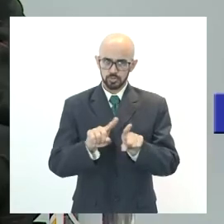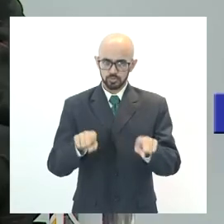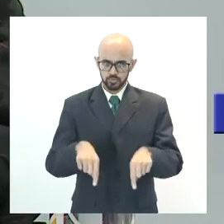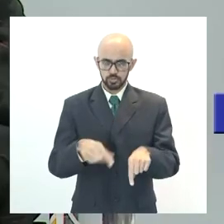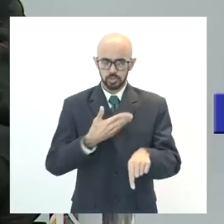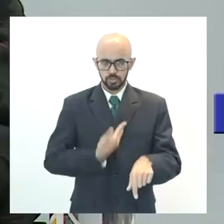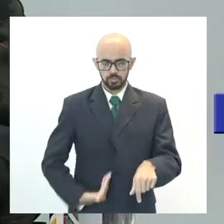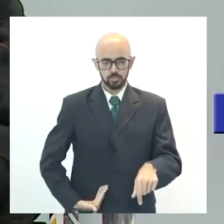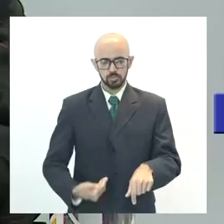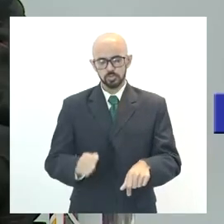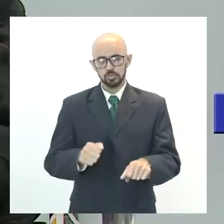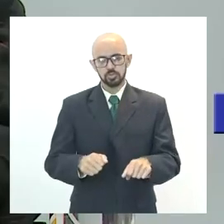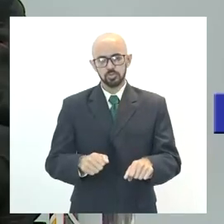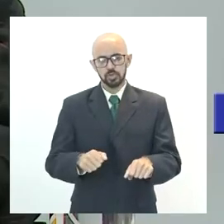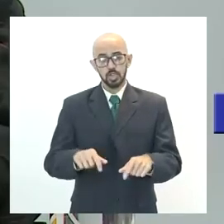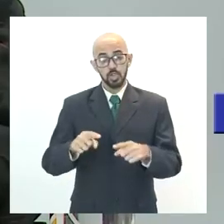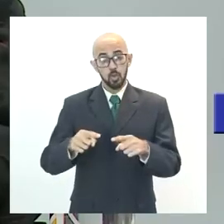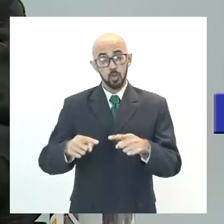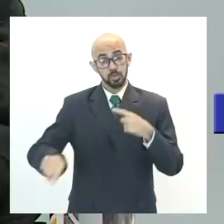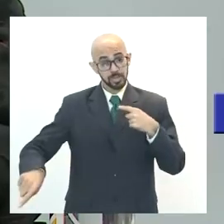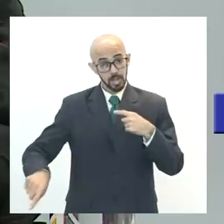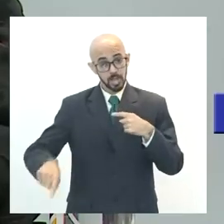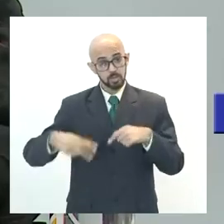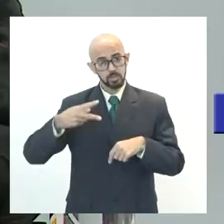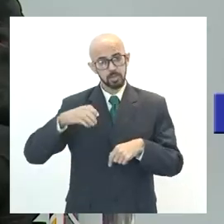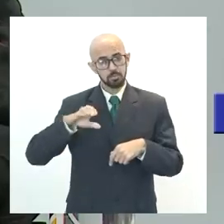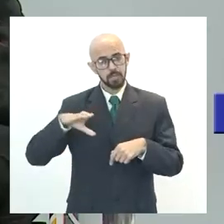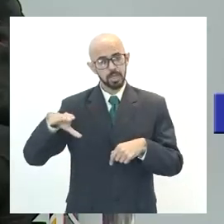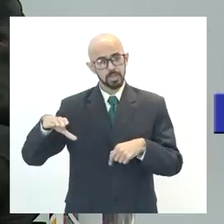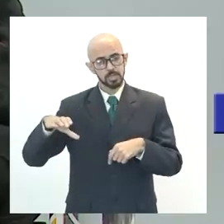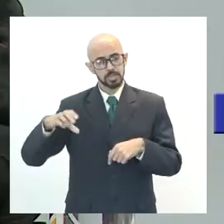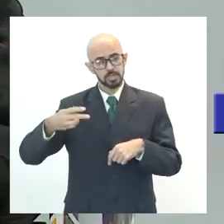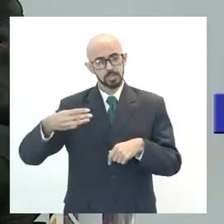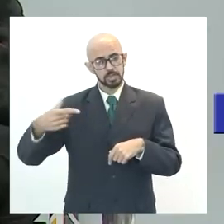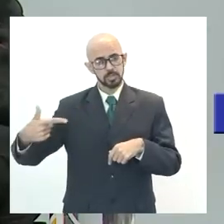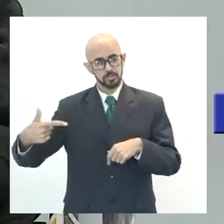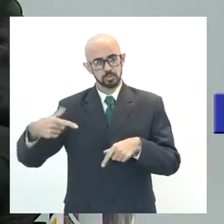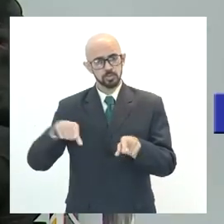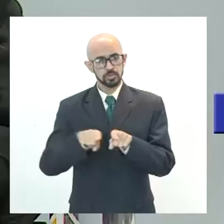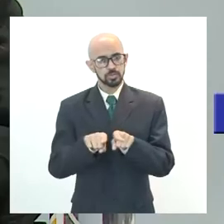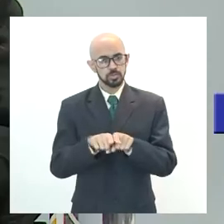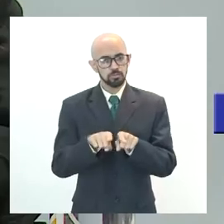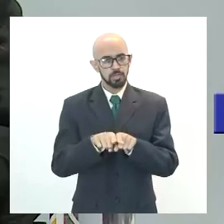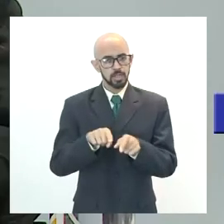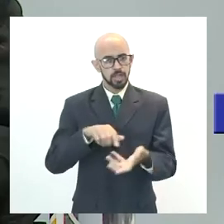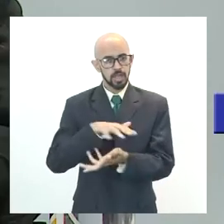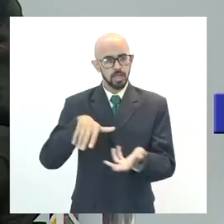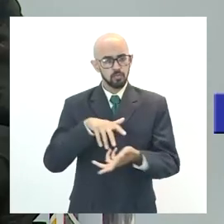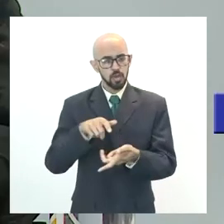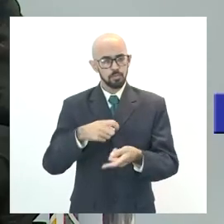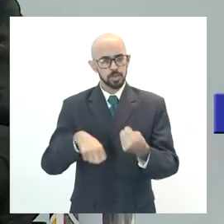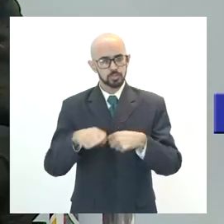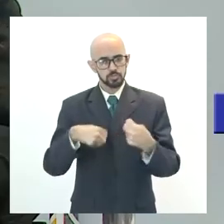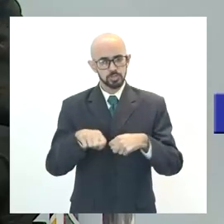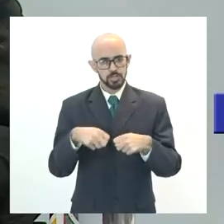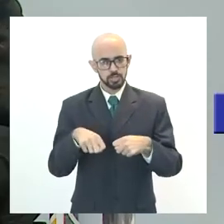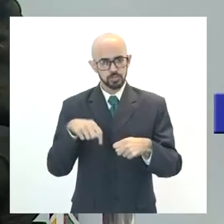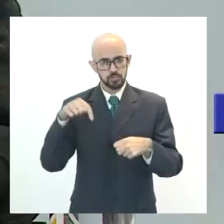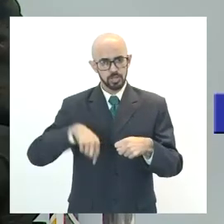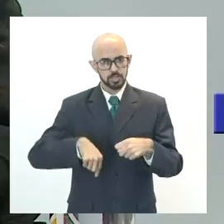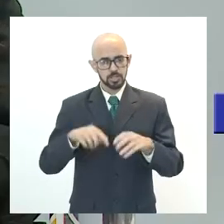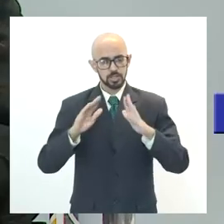dizer o seguinte na contramão da Tec 32 e na contramão da reforma administrativa que tá vindo aqui para casa